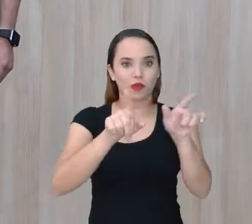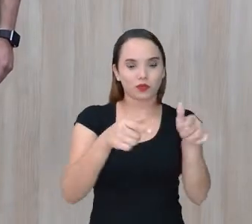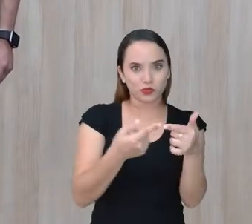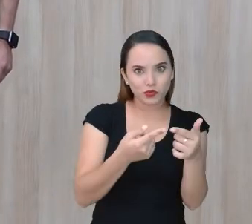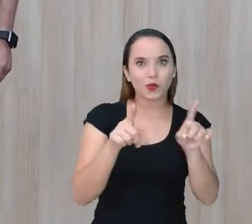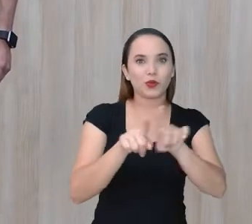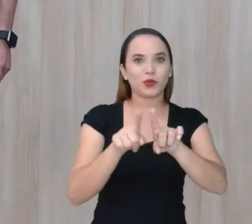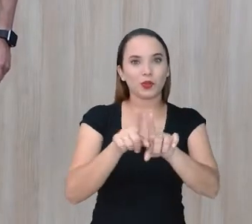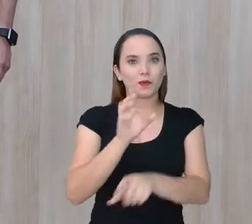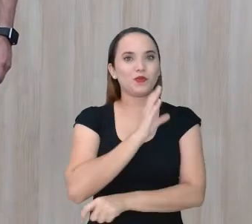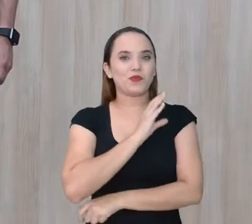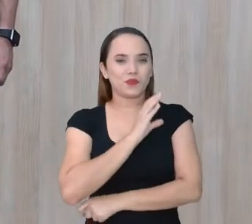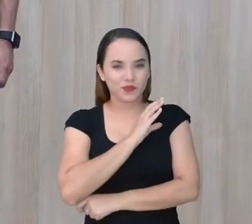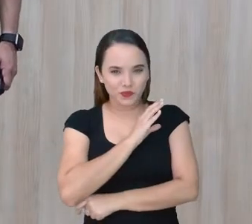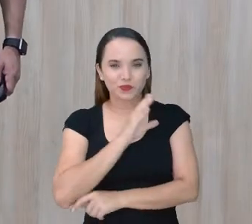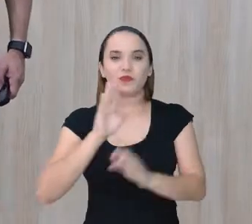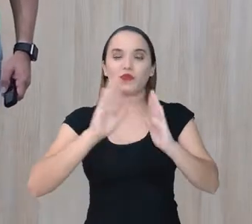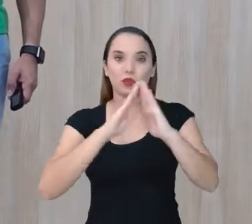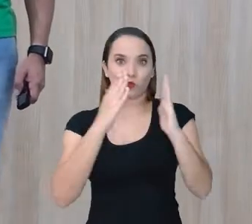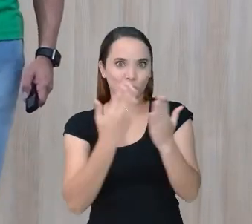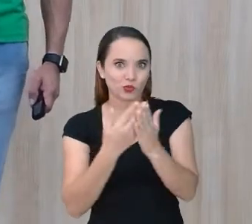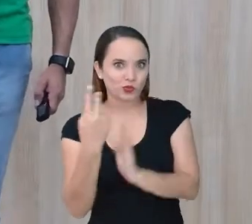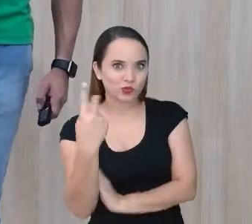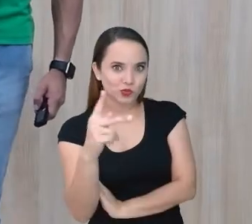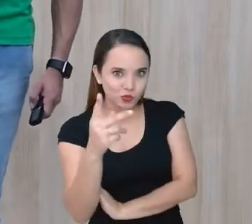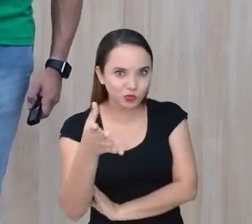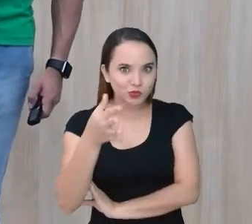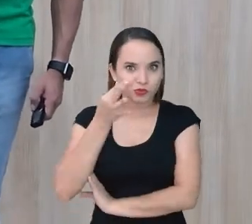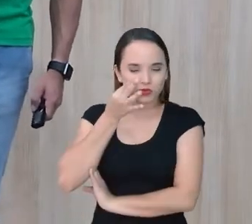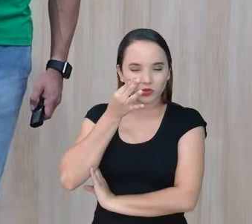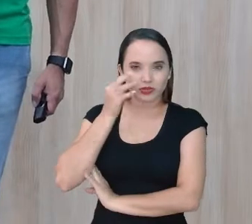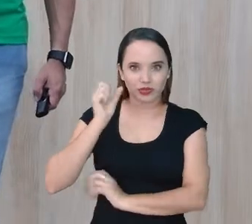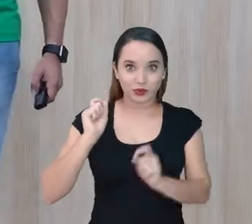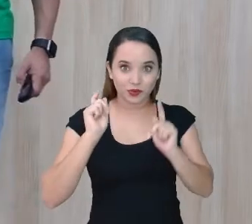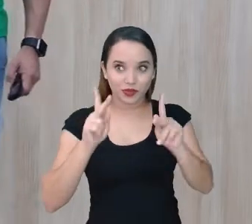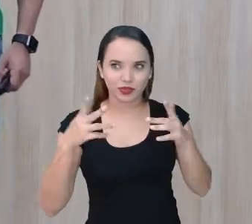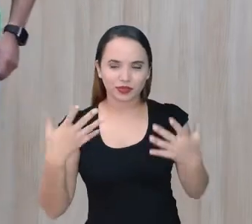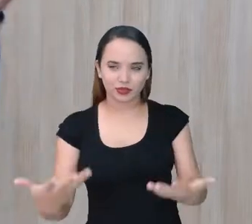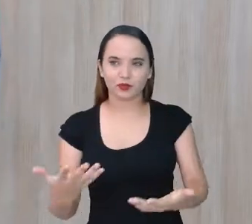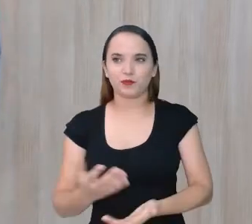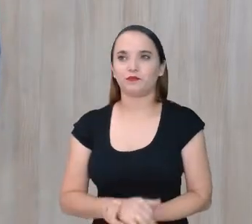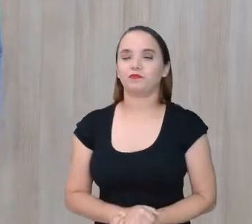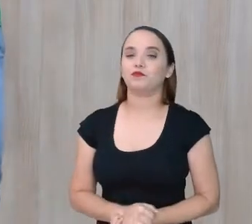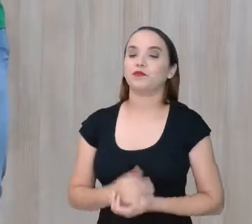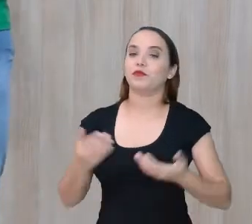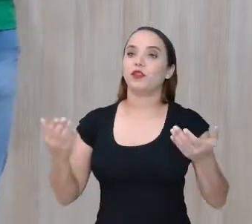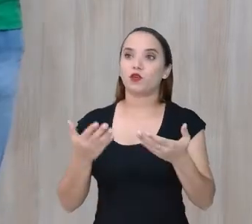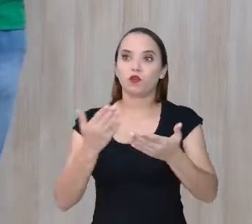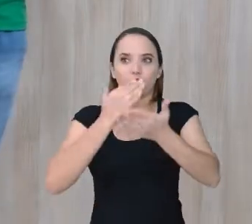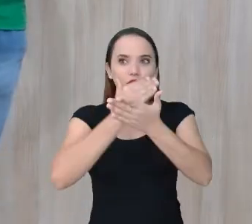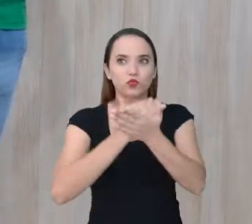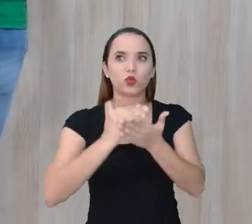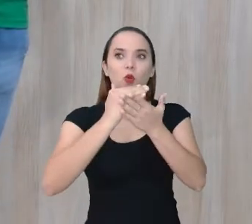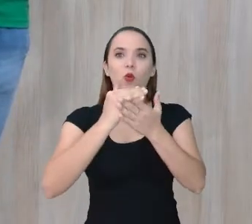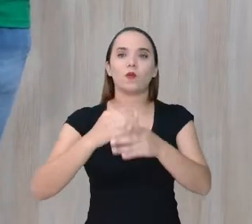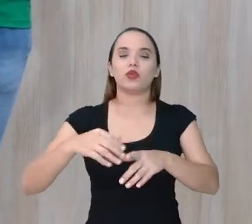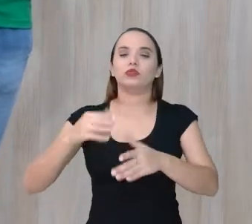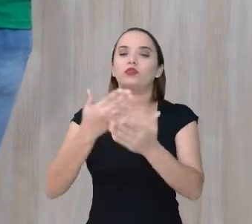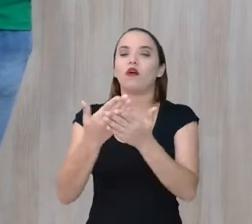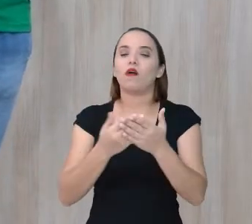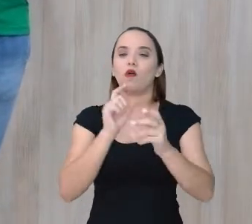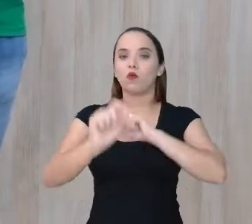da escola que você estuda aí de forma presencial, certo? Então, vamos começar a nossa aula de hoje falando